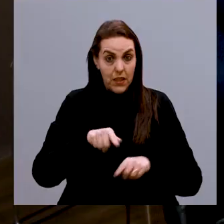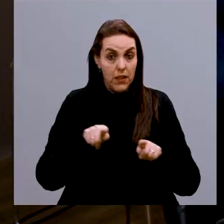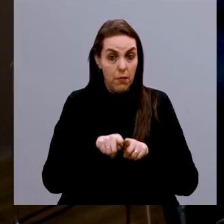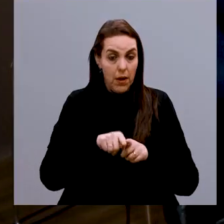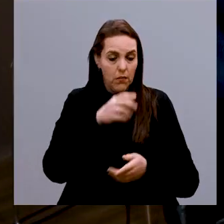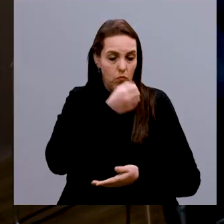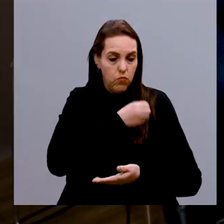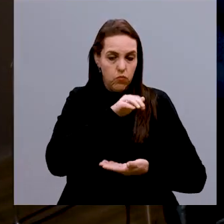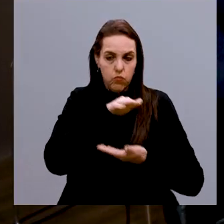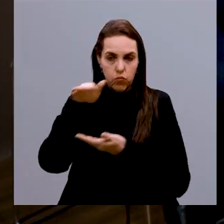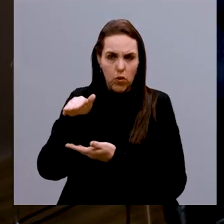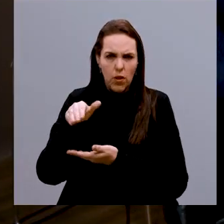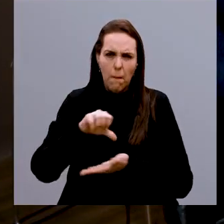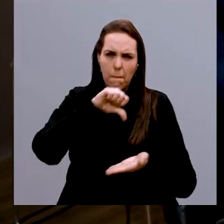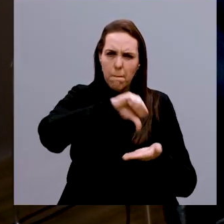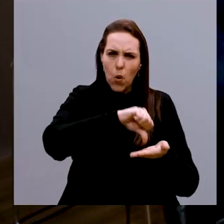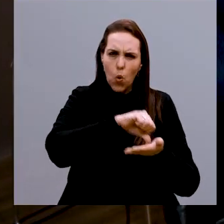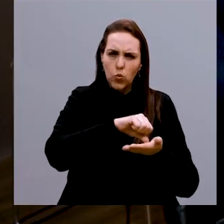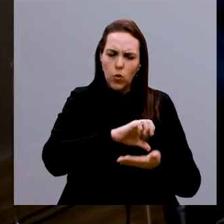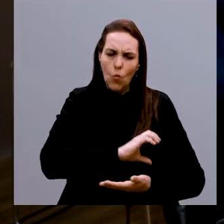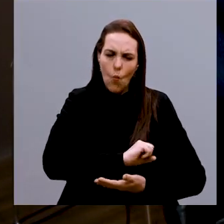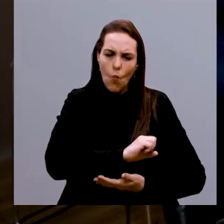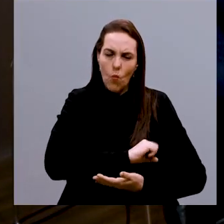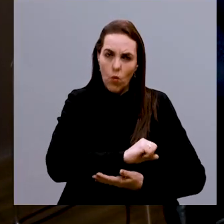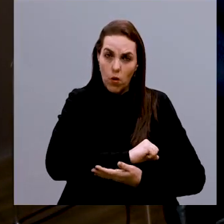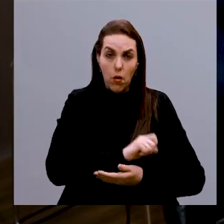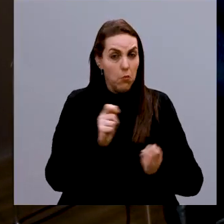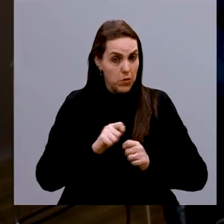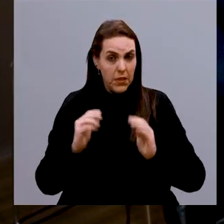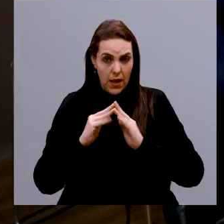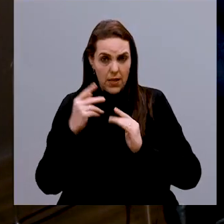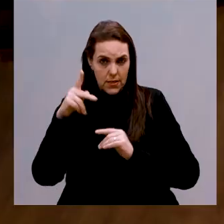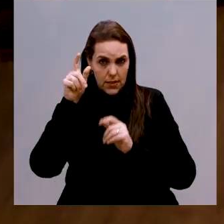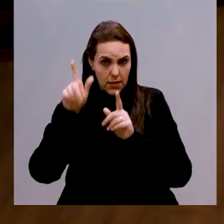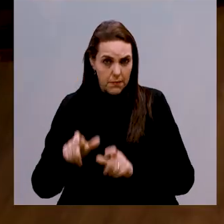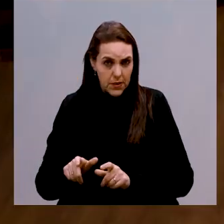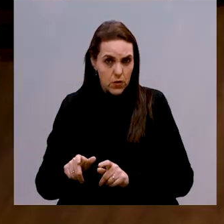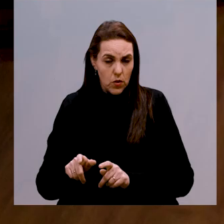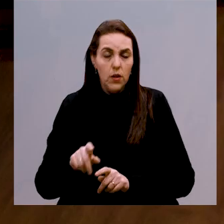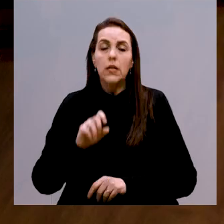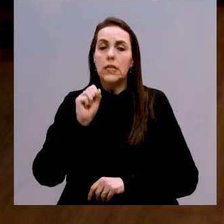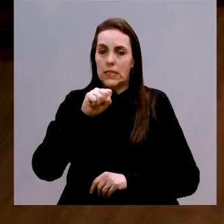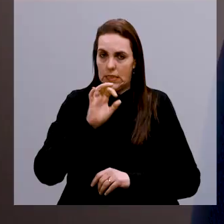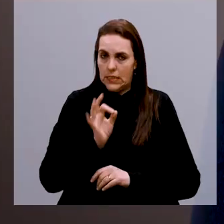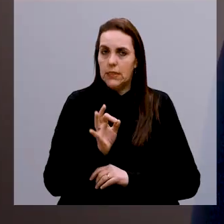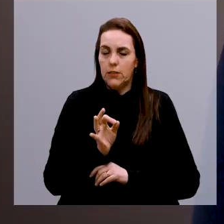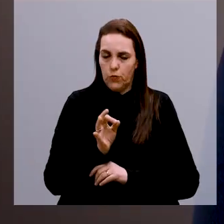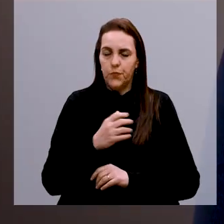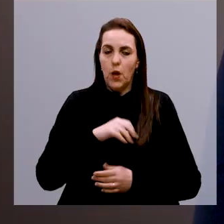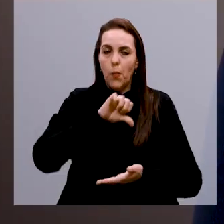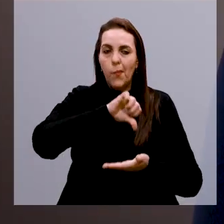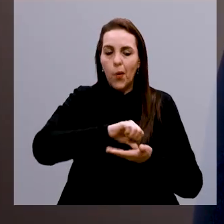banco, mas também pode ter um ponto de coleta. Então, às vezes, o ponto de coleta pode ser até a casa da pessoa. O ponto de coleta, na realidade, ele precisa